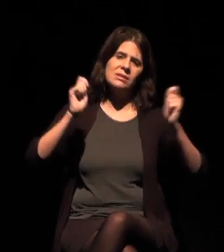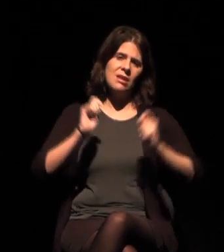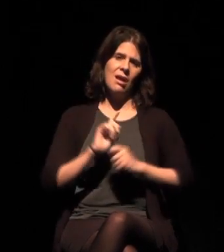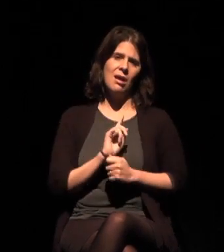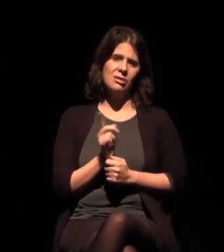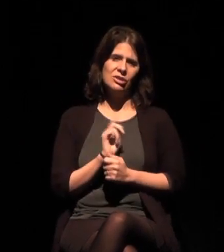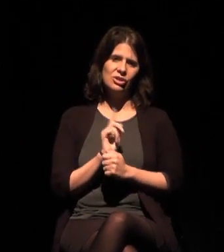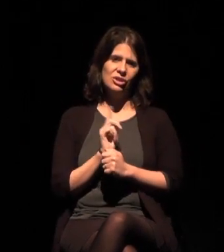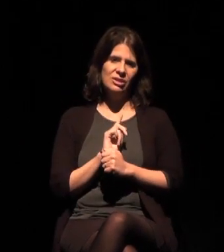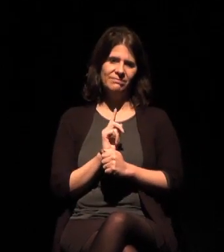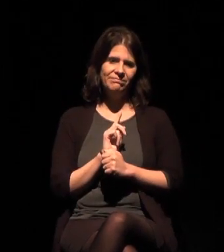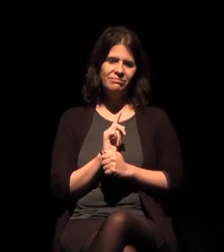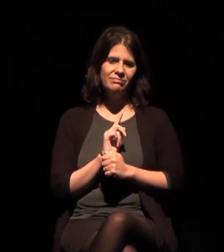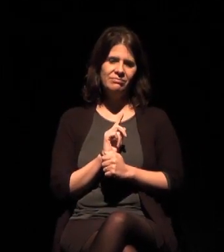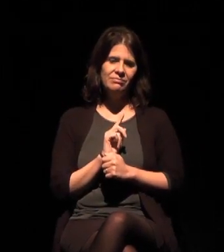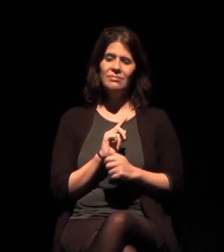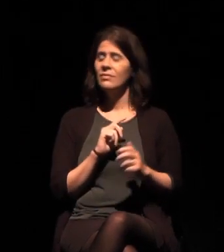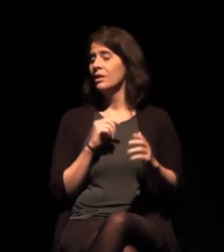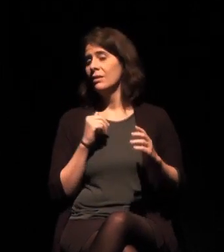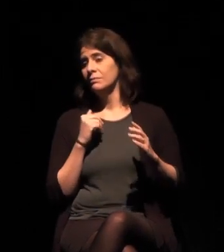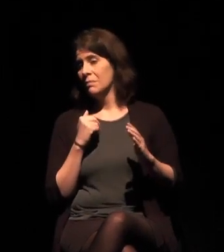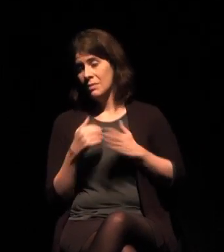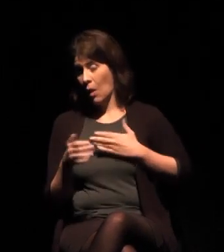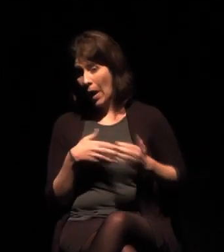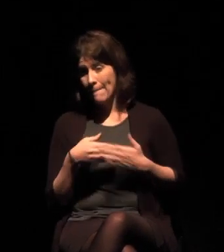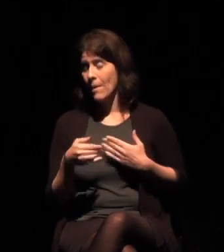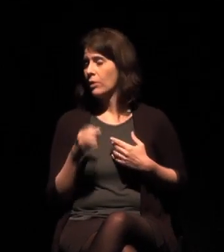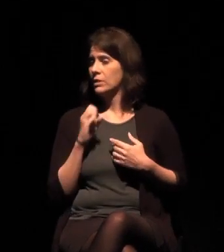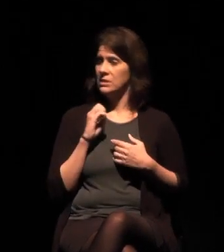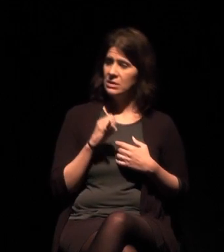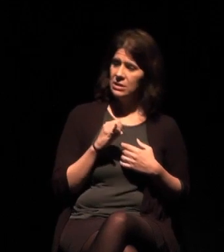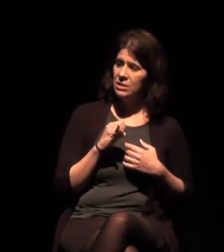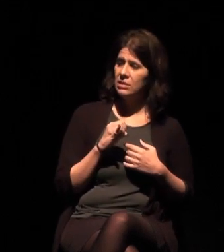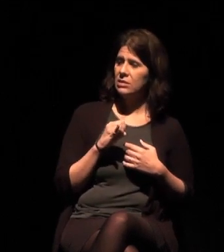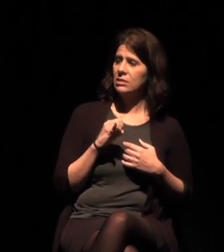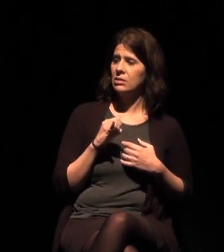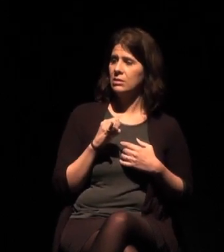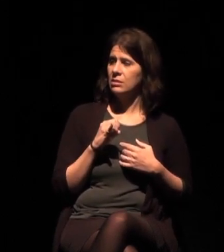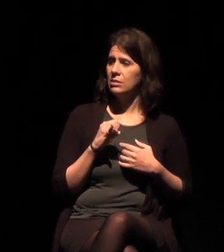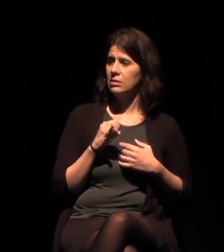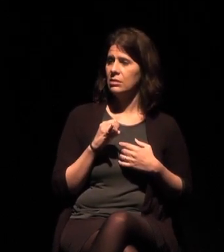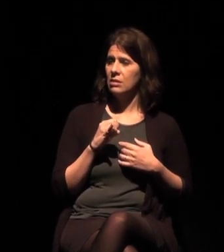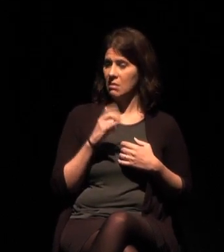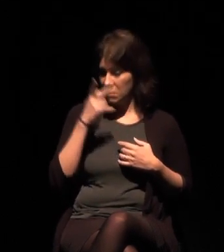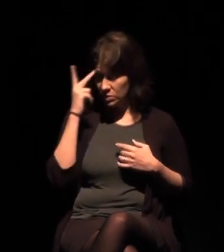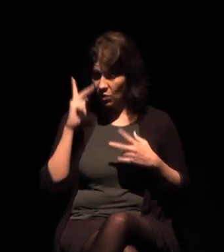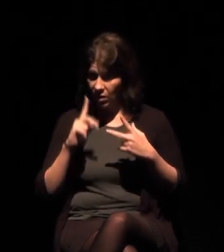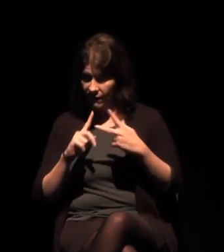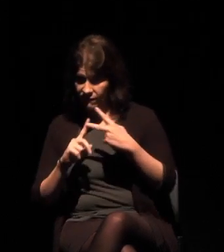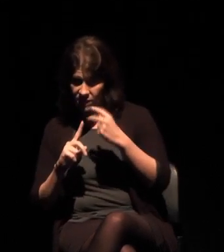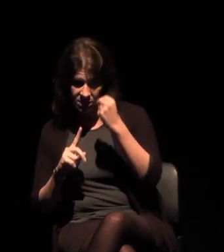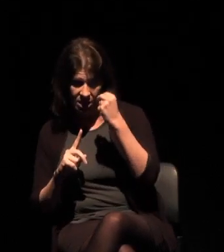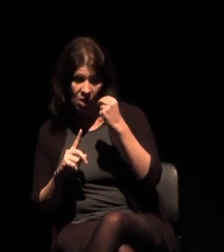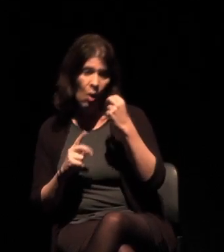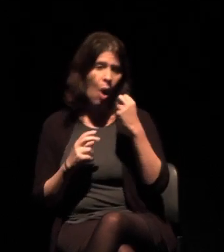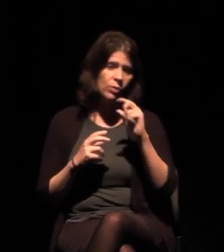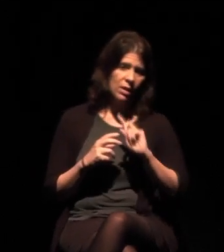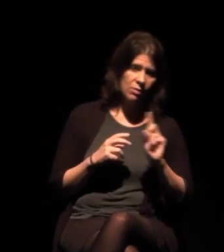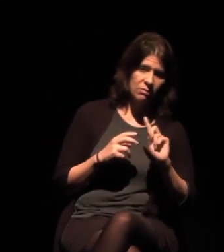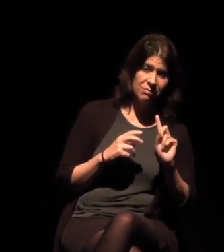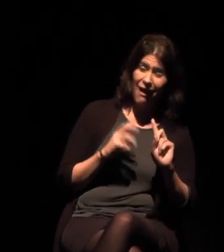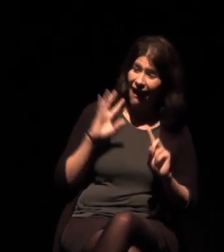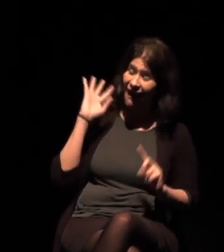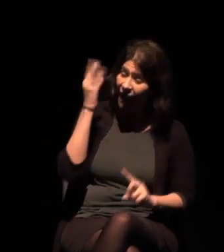de doces the realm em tocha não é aos vencedores hoje o que a gente não pode deixar